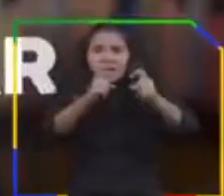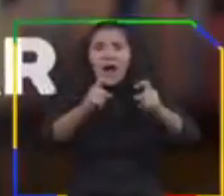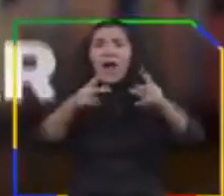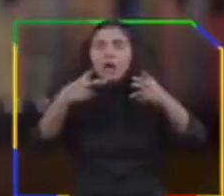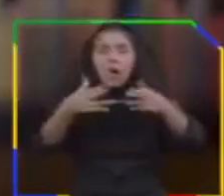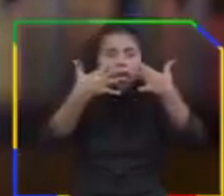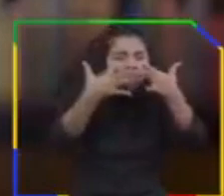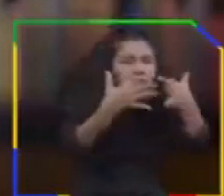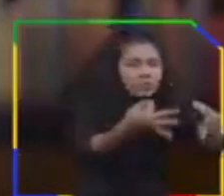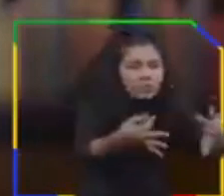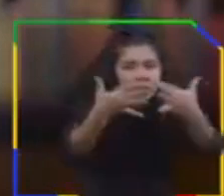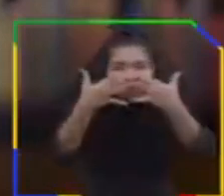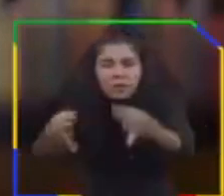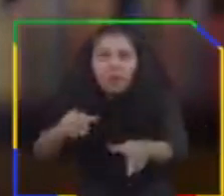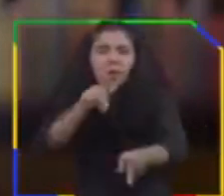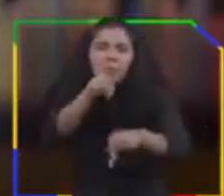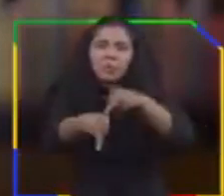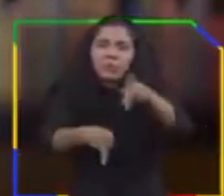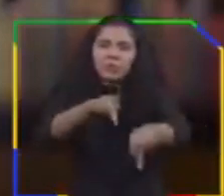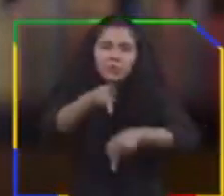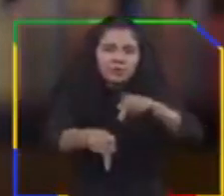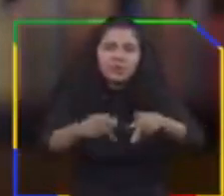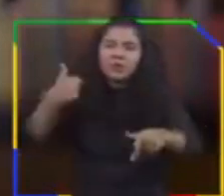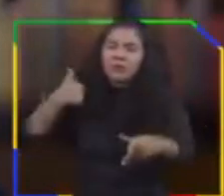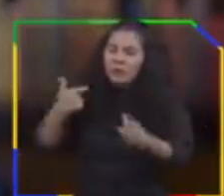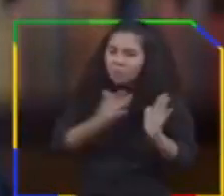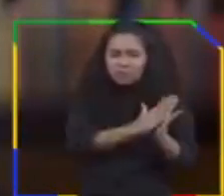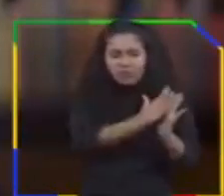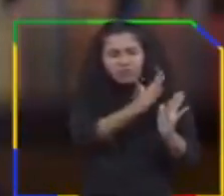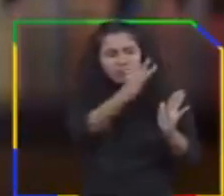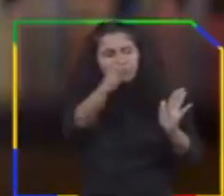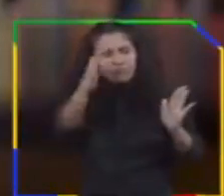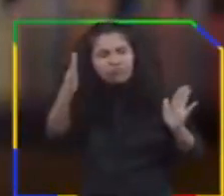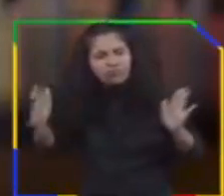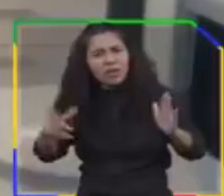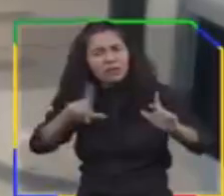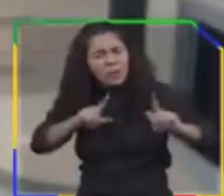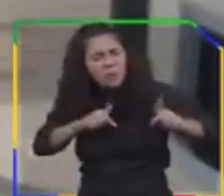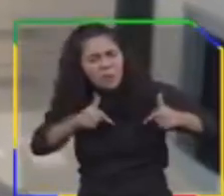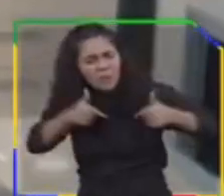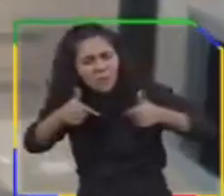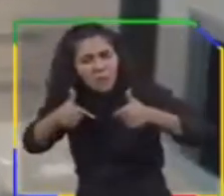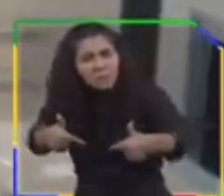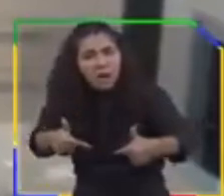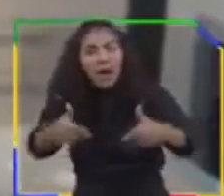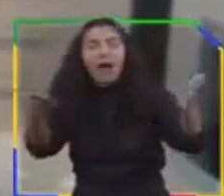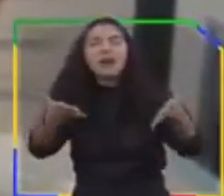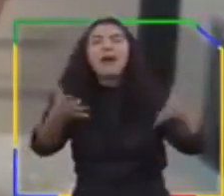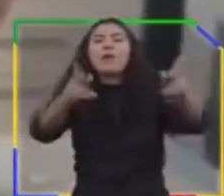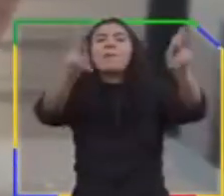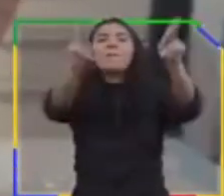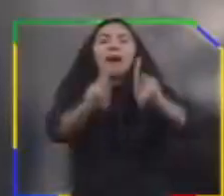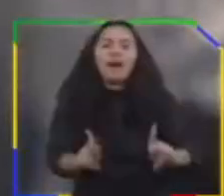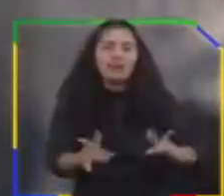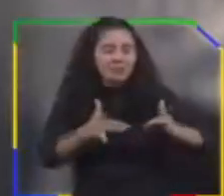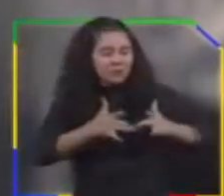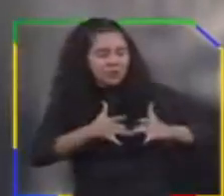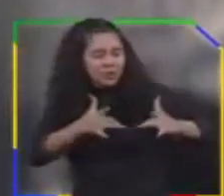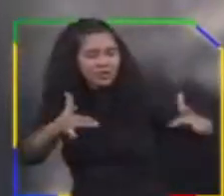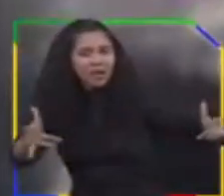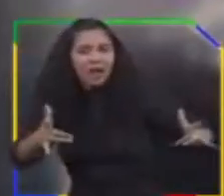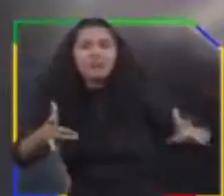cuidar de milhões de famílias. É o que eu venho fazendo desde o início do meu governo. Hoje, o que falta ao mundo é